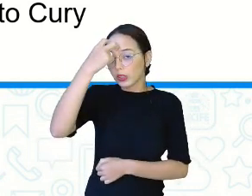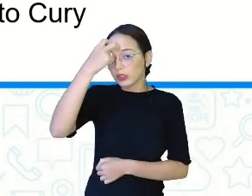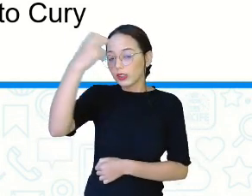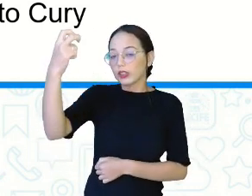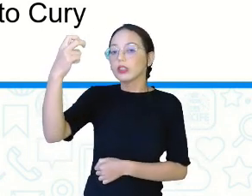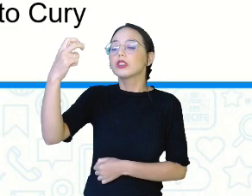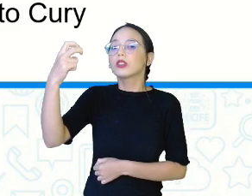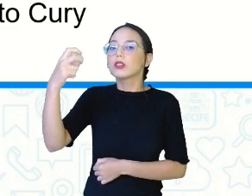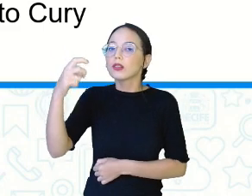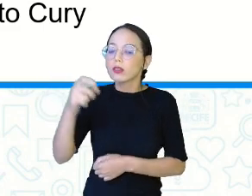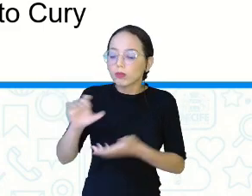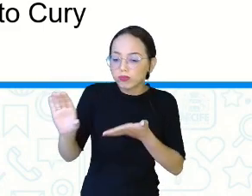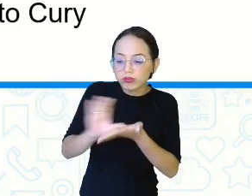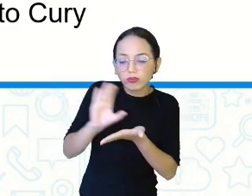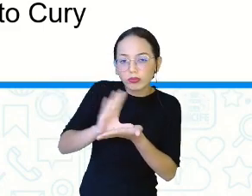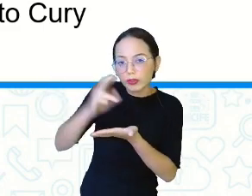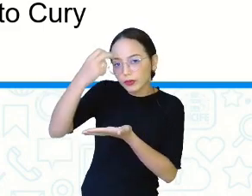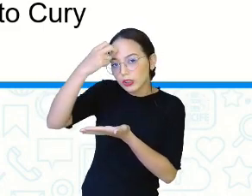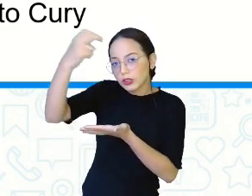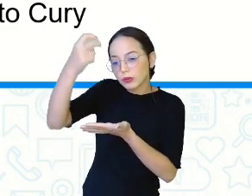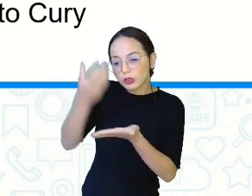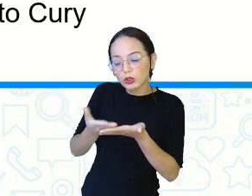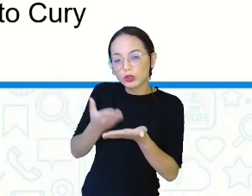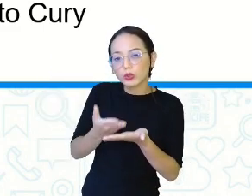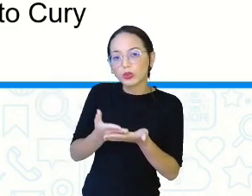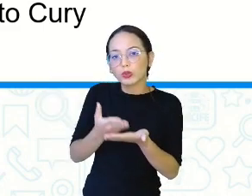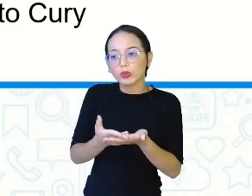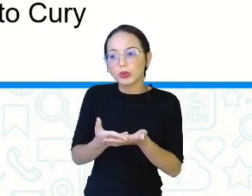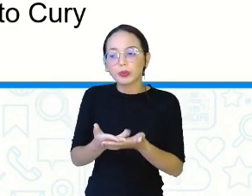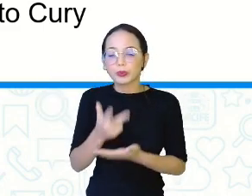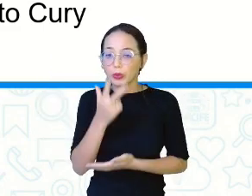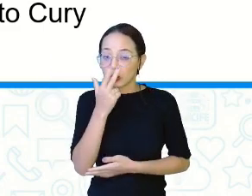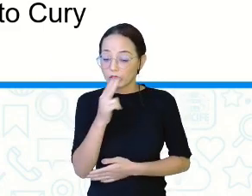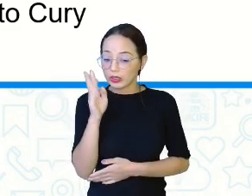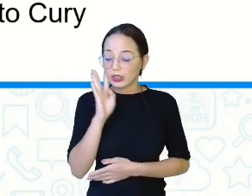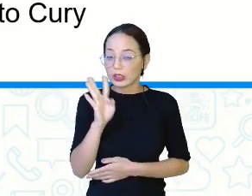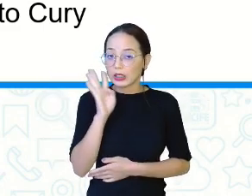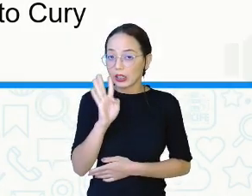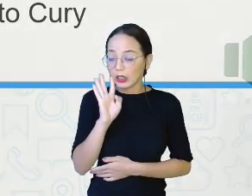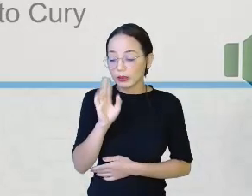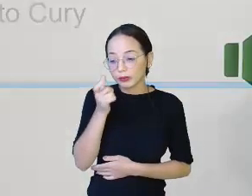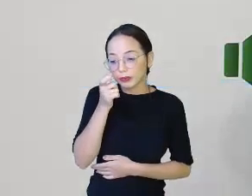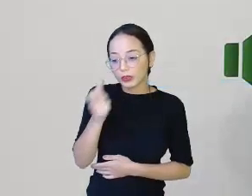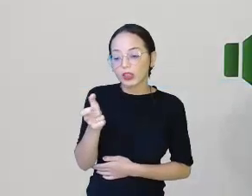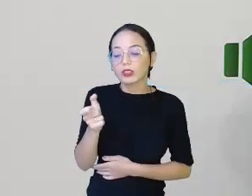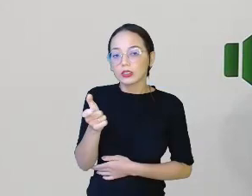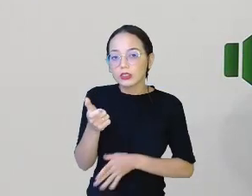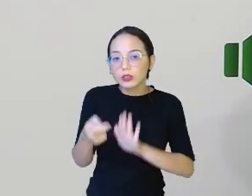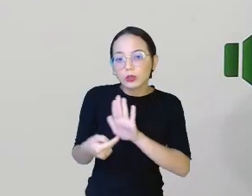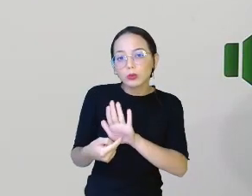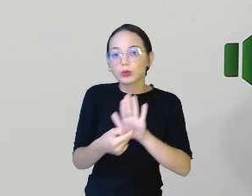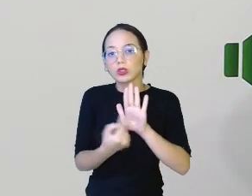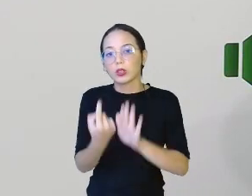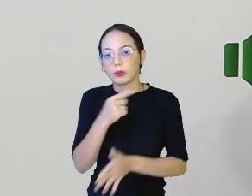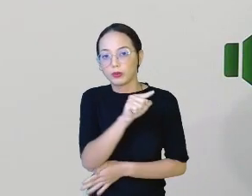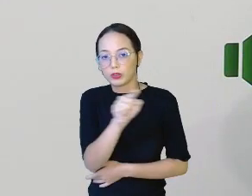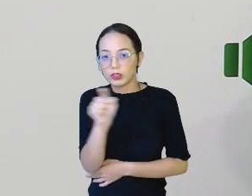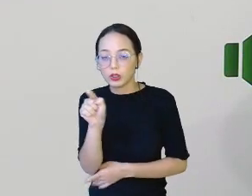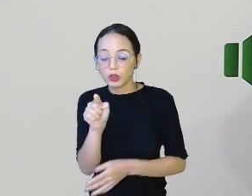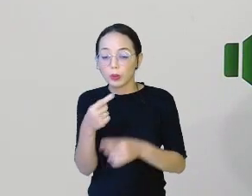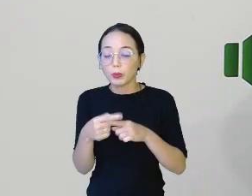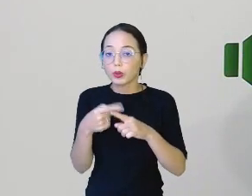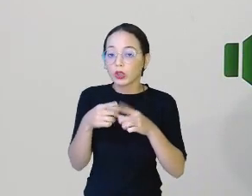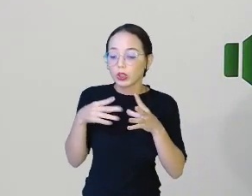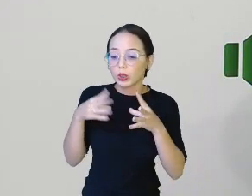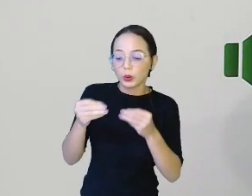inteligência. Invista nela, estude. Eu achei muito legal, muito interessante trazer isso para você. Tudo que